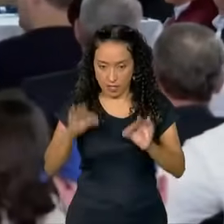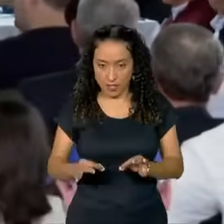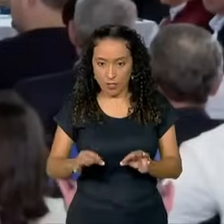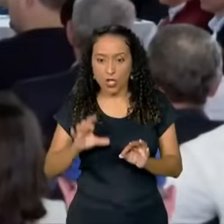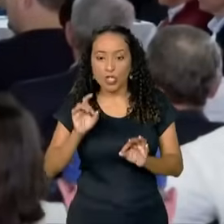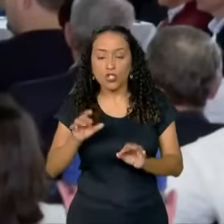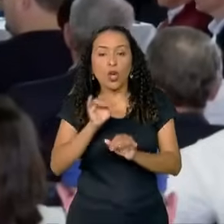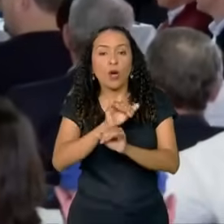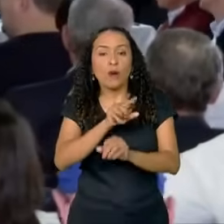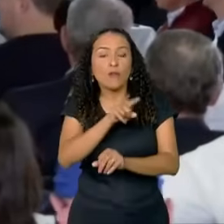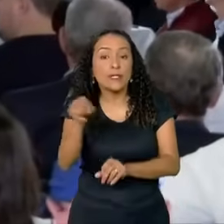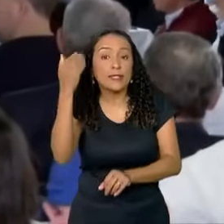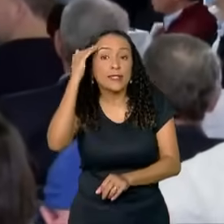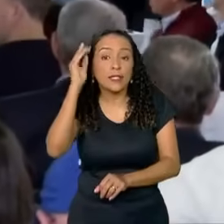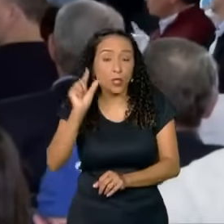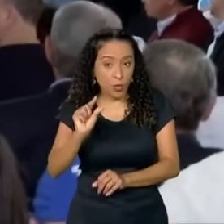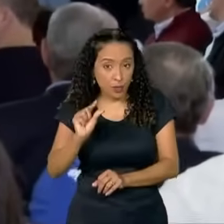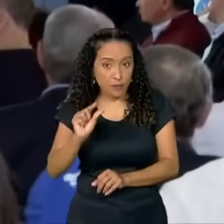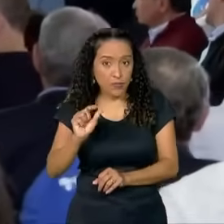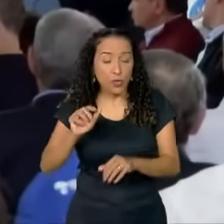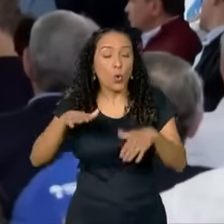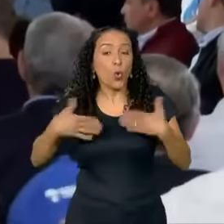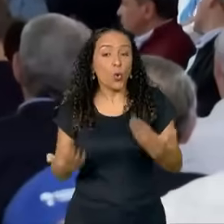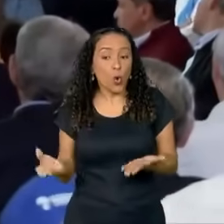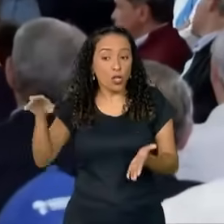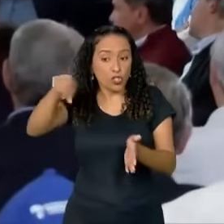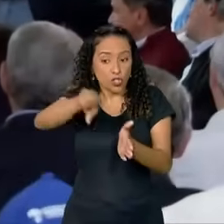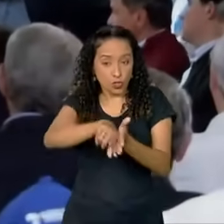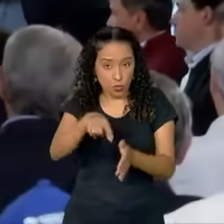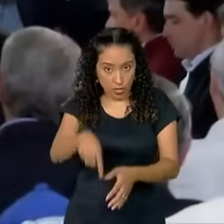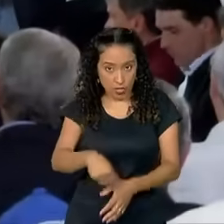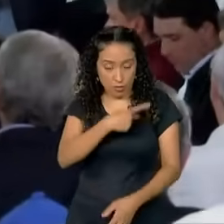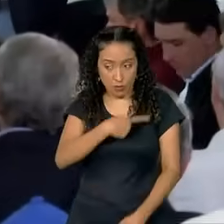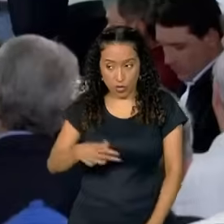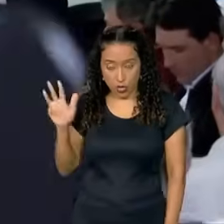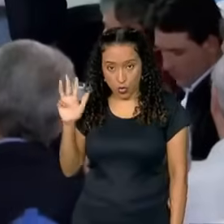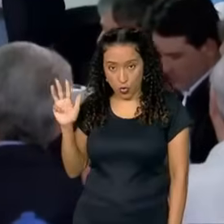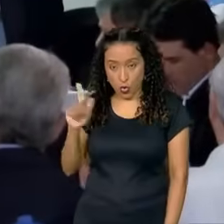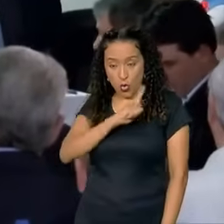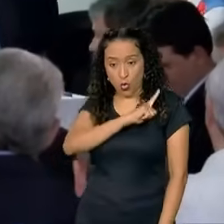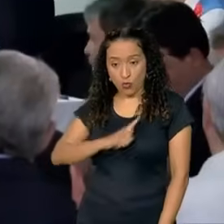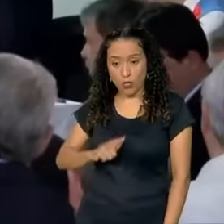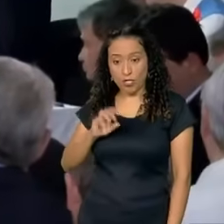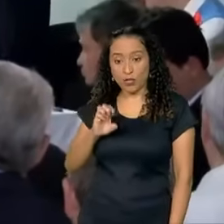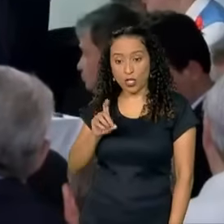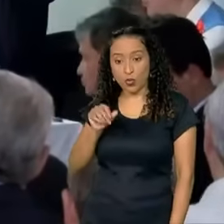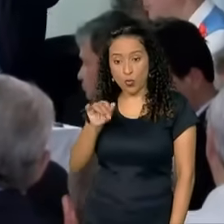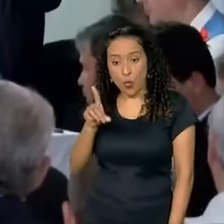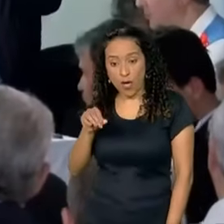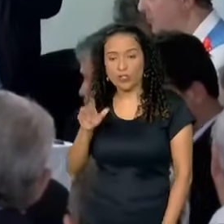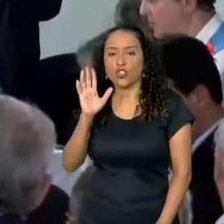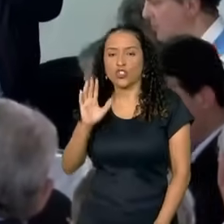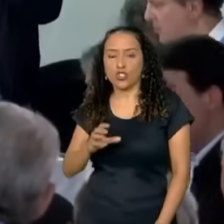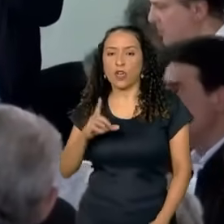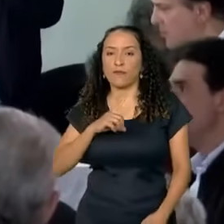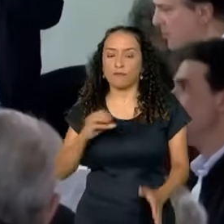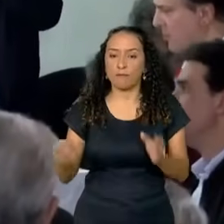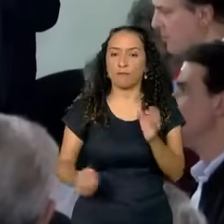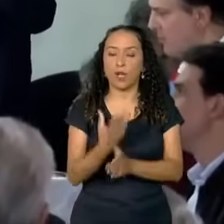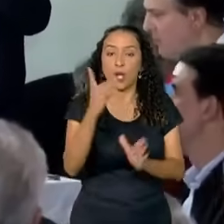só para vocês entenderem um pouquinho. Quando a gente veio aqui com o presidente Lula, o governador Eduardo já tinha feito o decreto